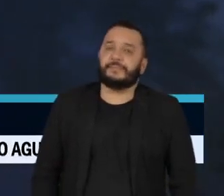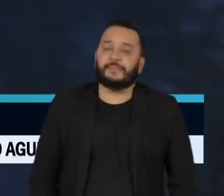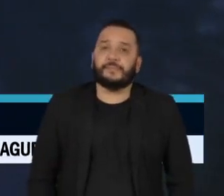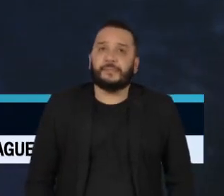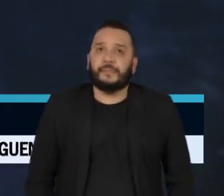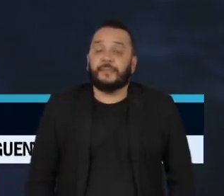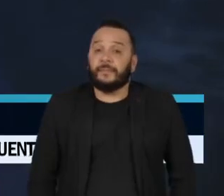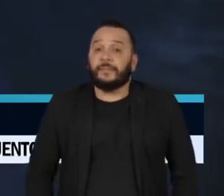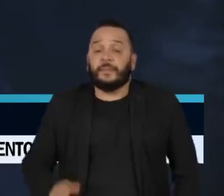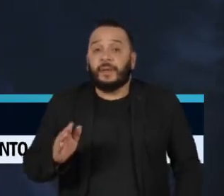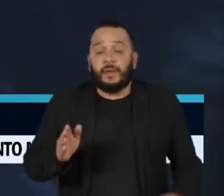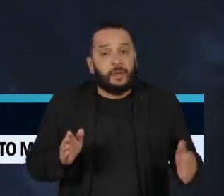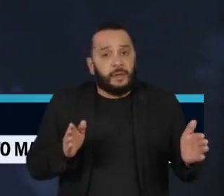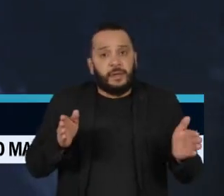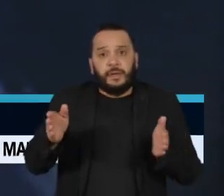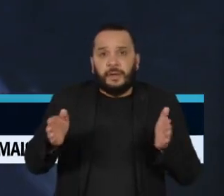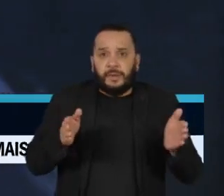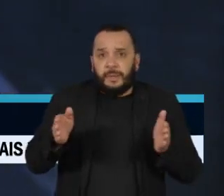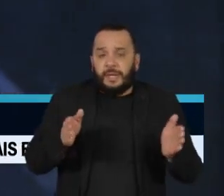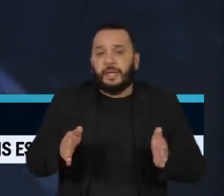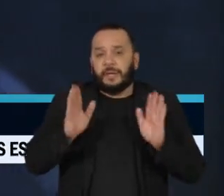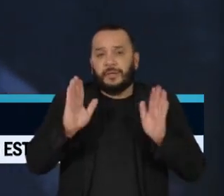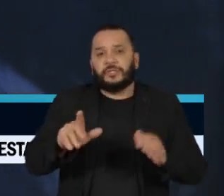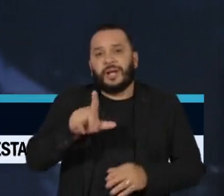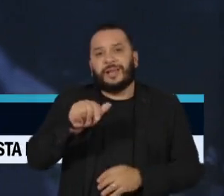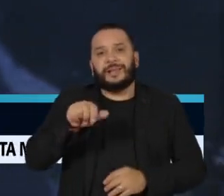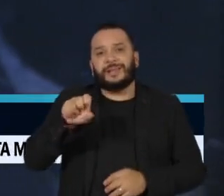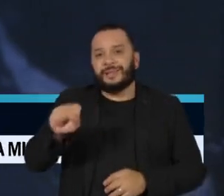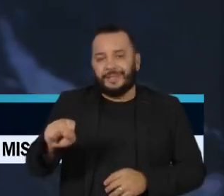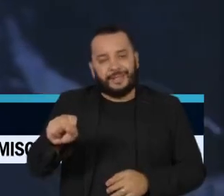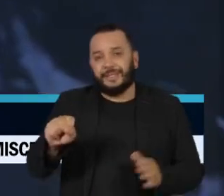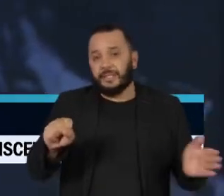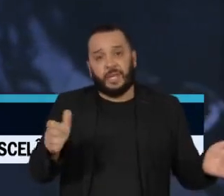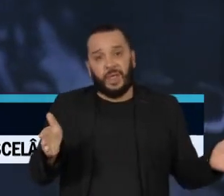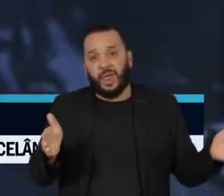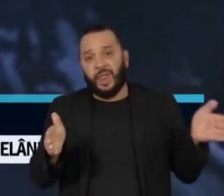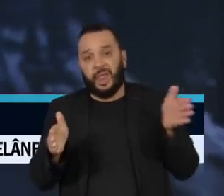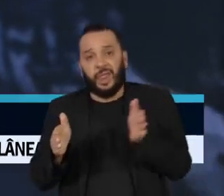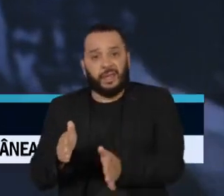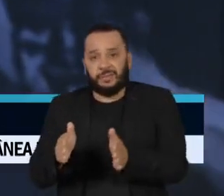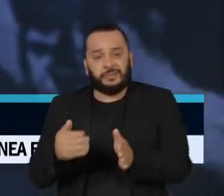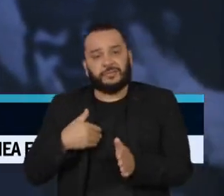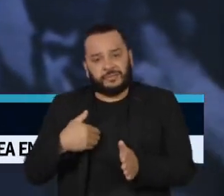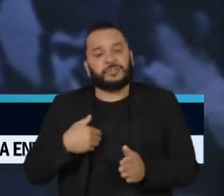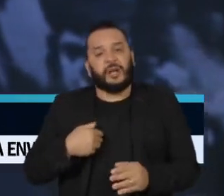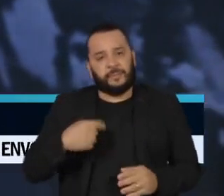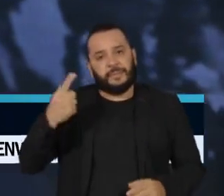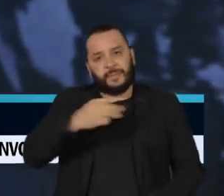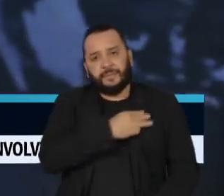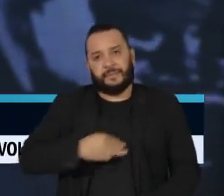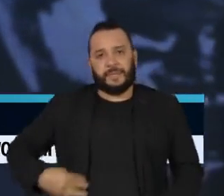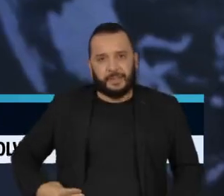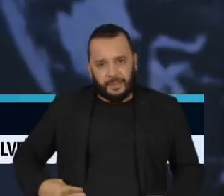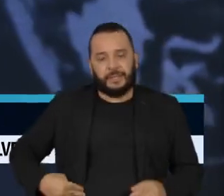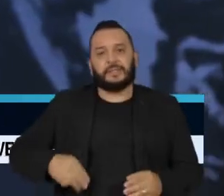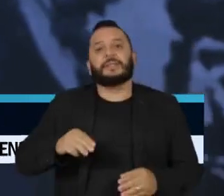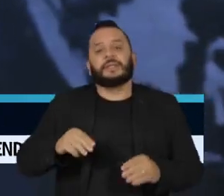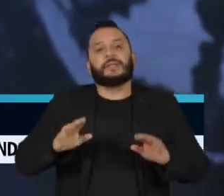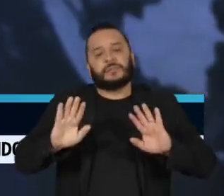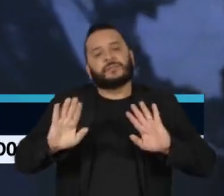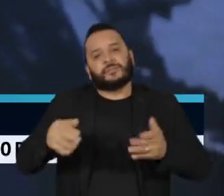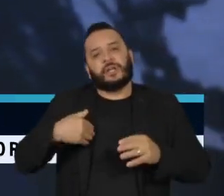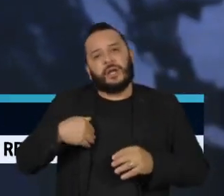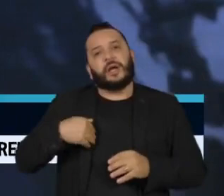terminou o breve período de Liz Truss à frente do governo britânico. A primeira-ministra não resistiu à crise econômica e de confiança